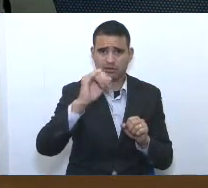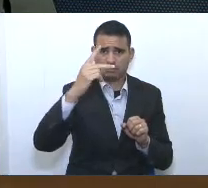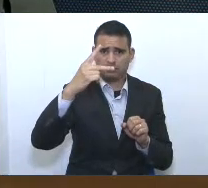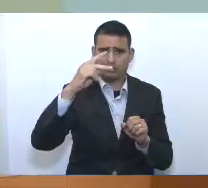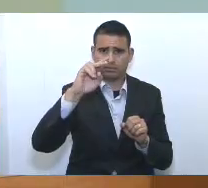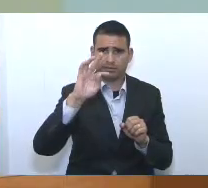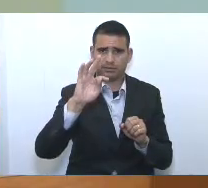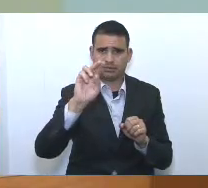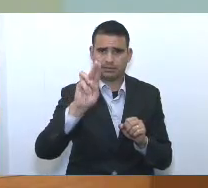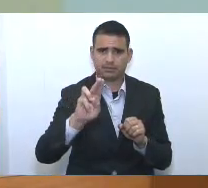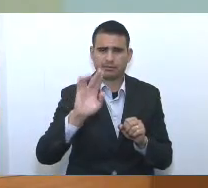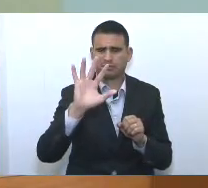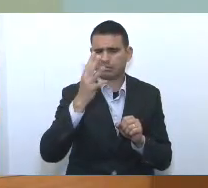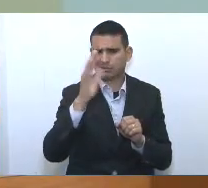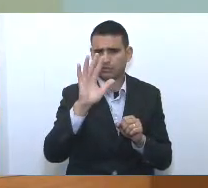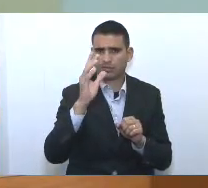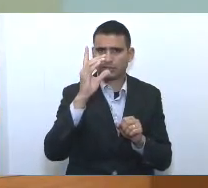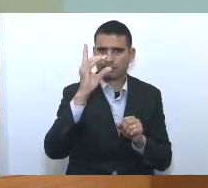silenciou.